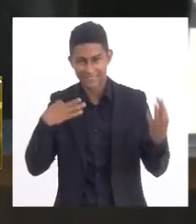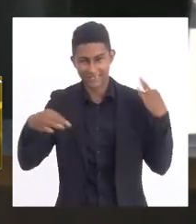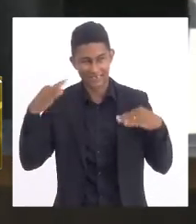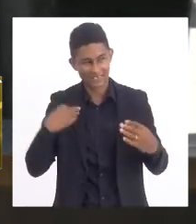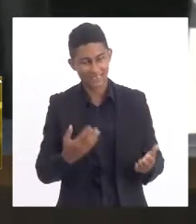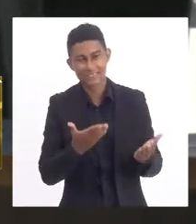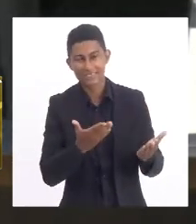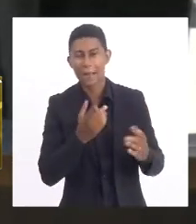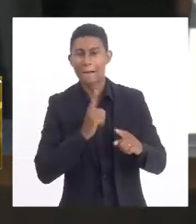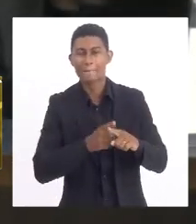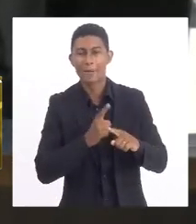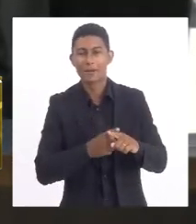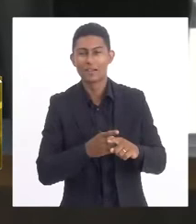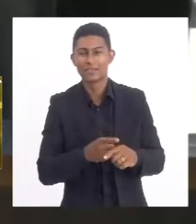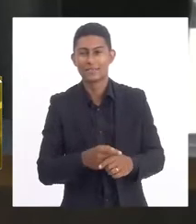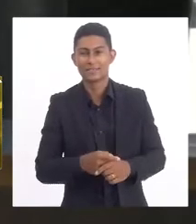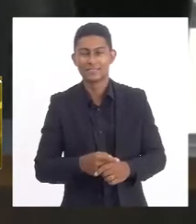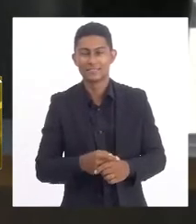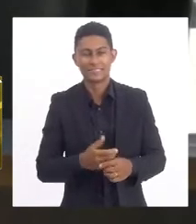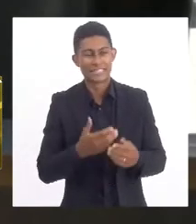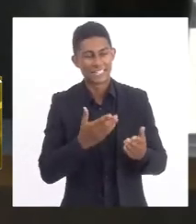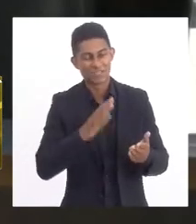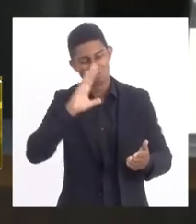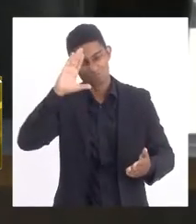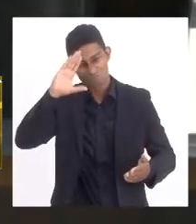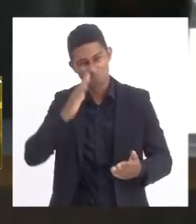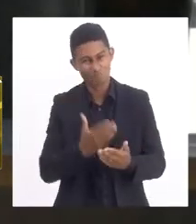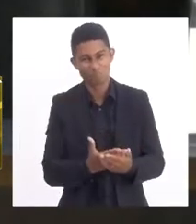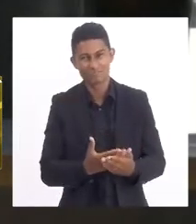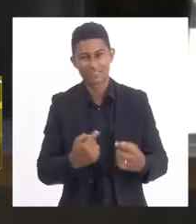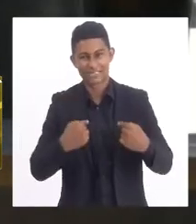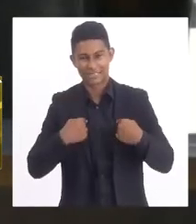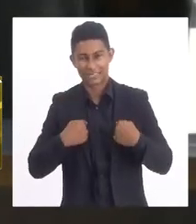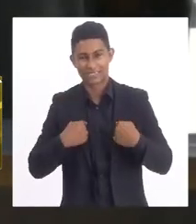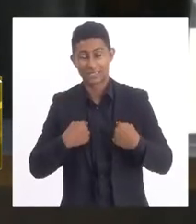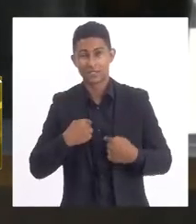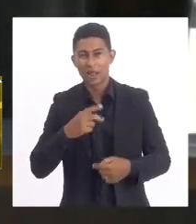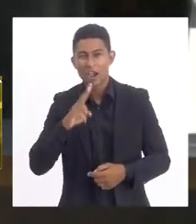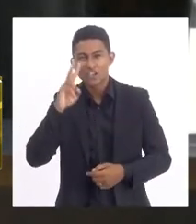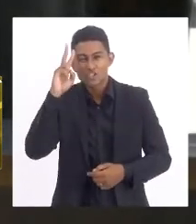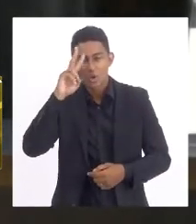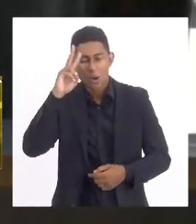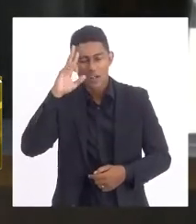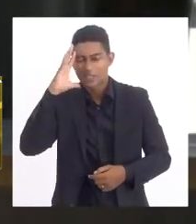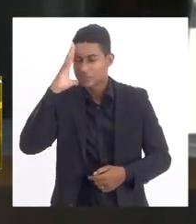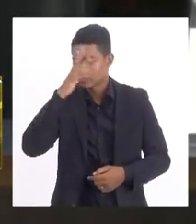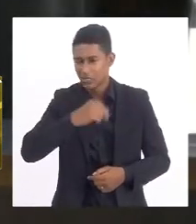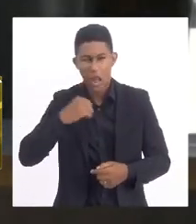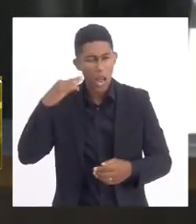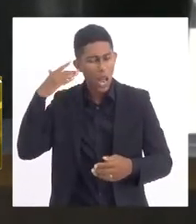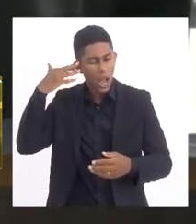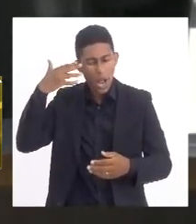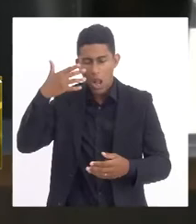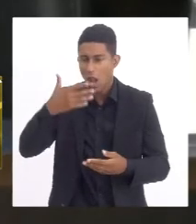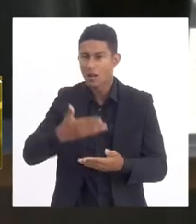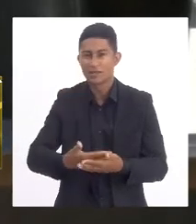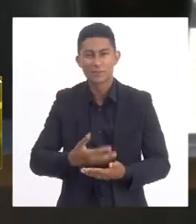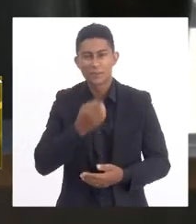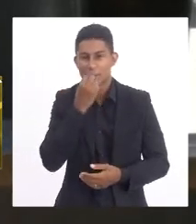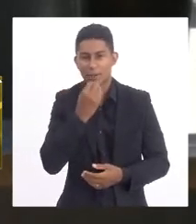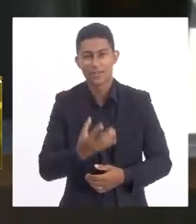pela confiança desta desta missão de escrever parte da história tão linda da embratur